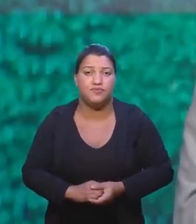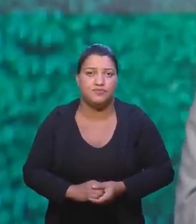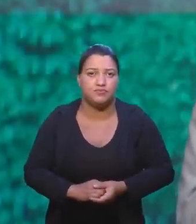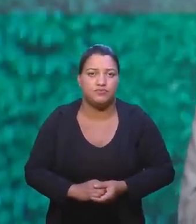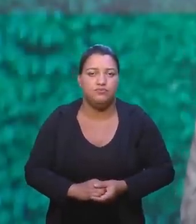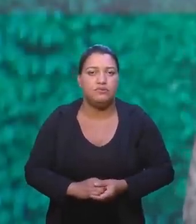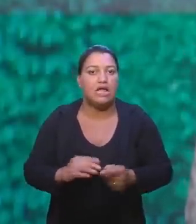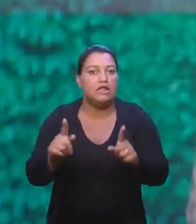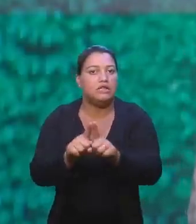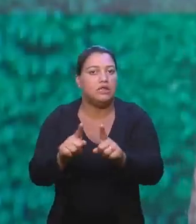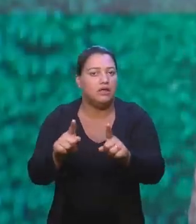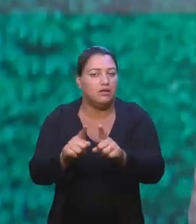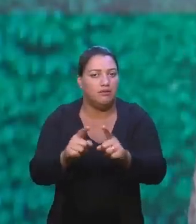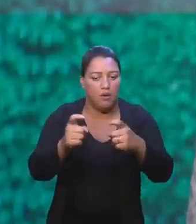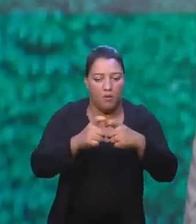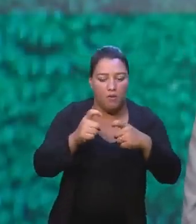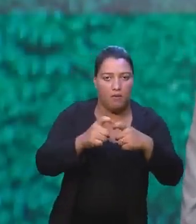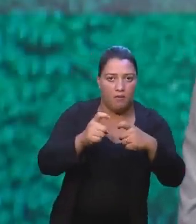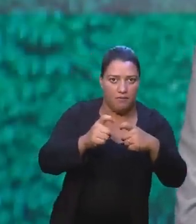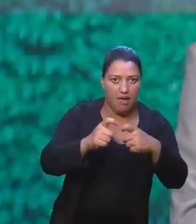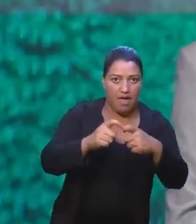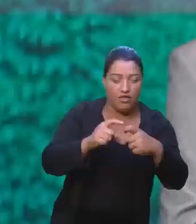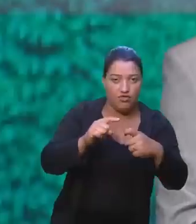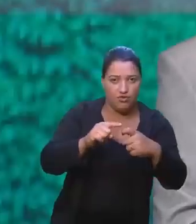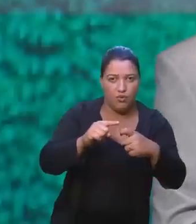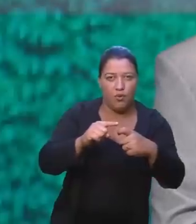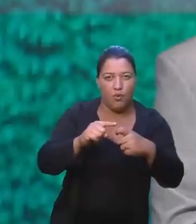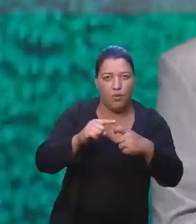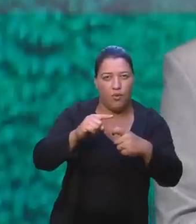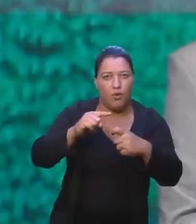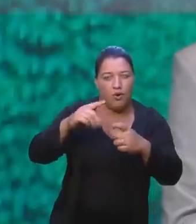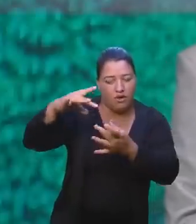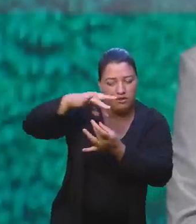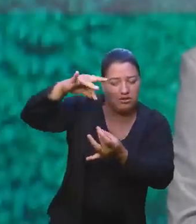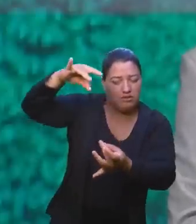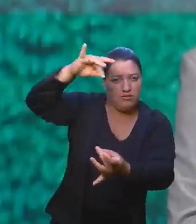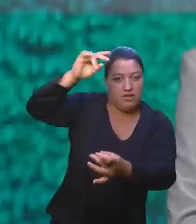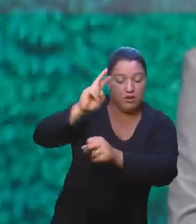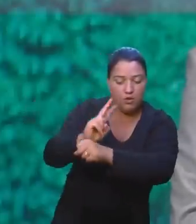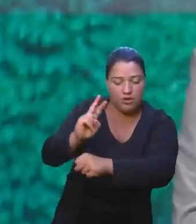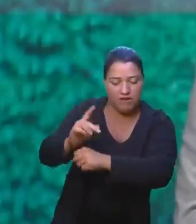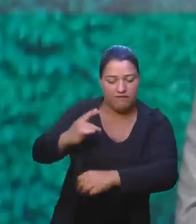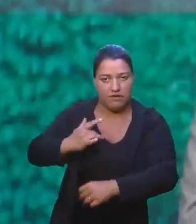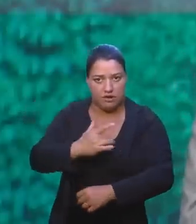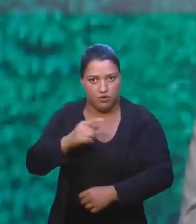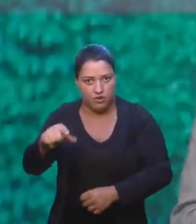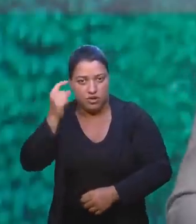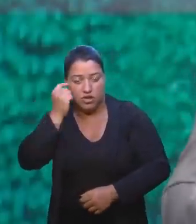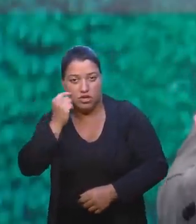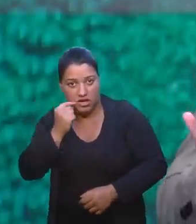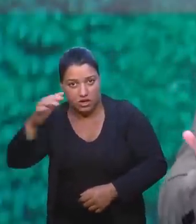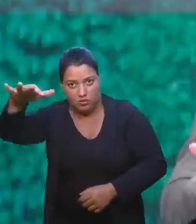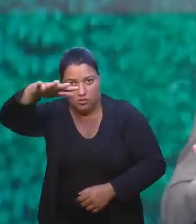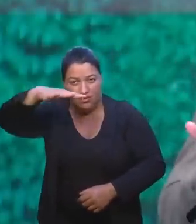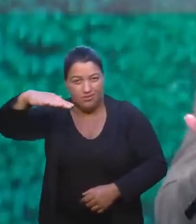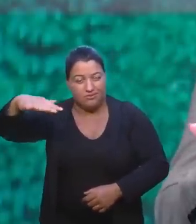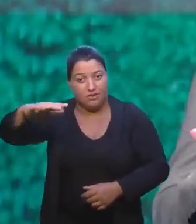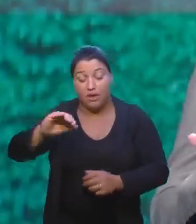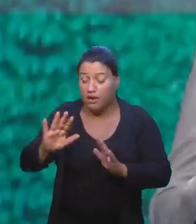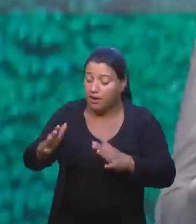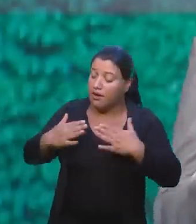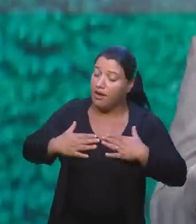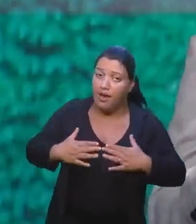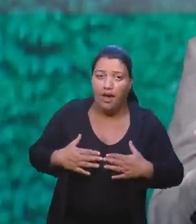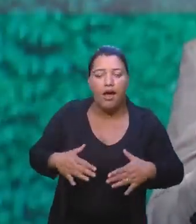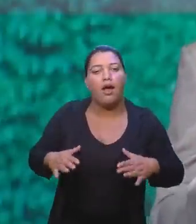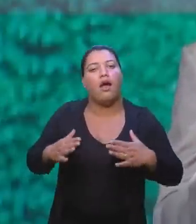a ponto do Dr. Demer, espírito, que cuidava da saúde de Kardec, do mundo espiritual, calma, não se